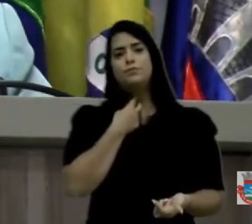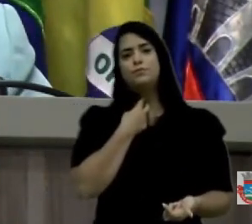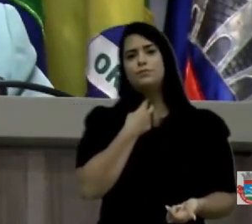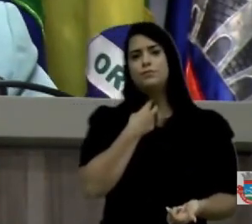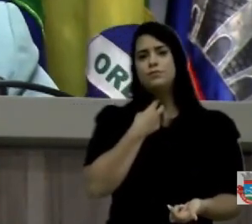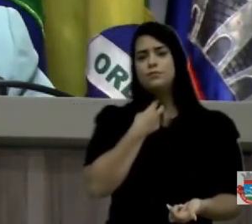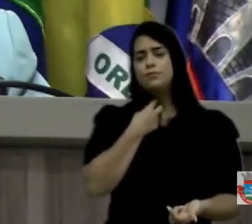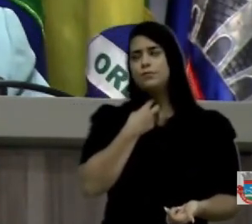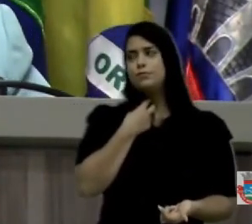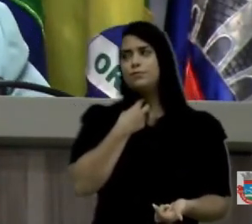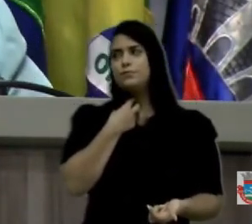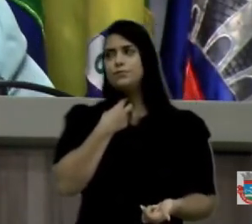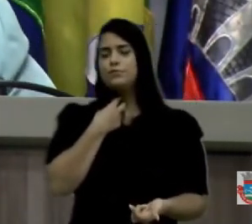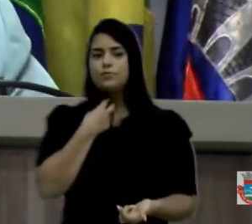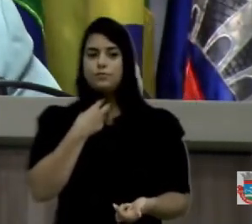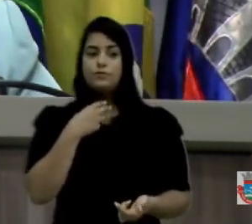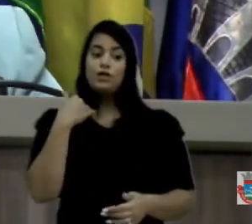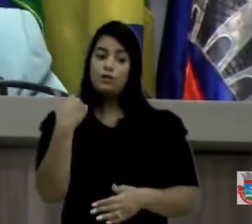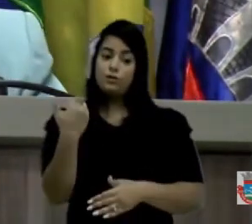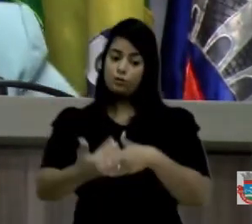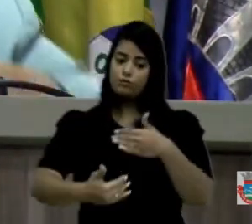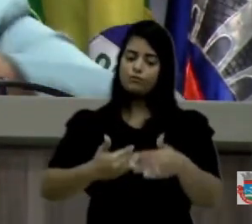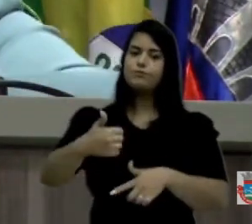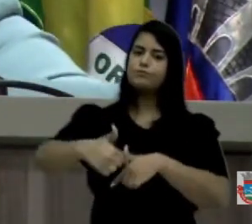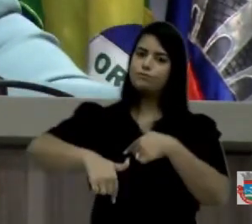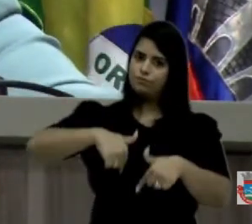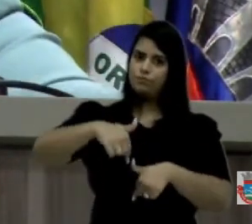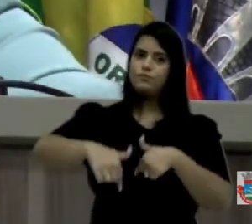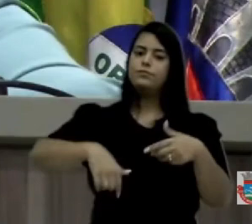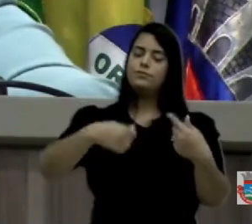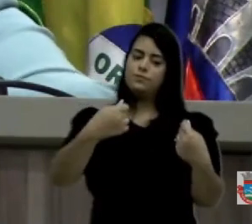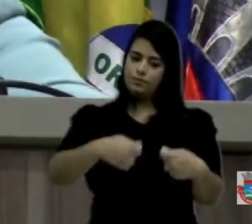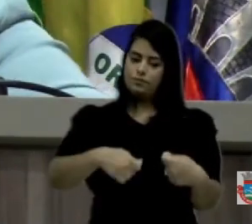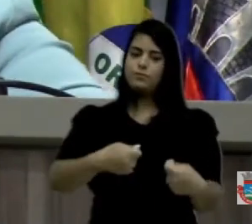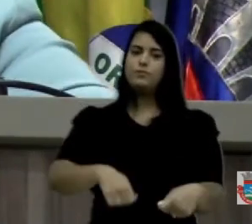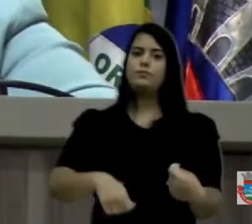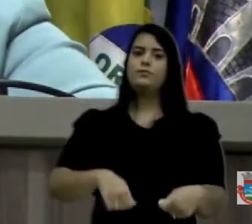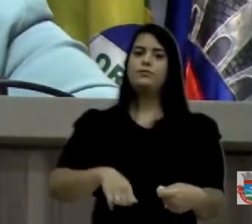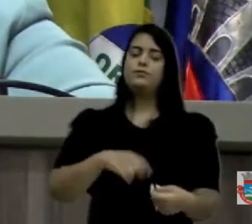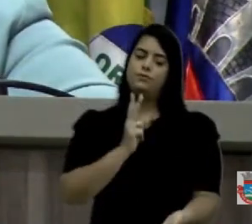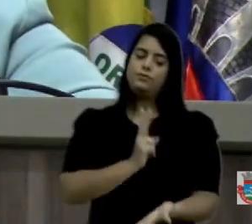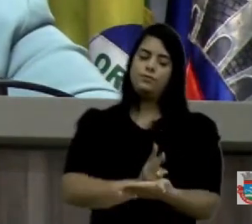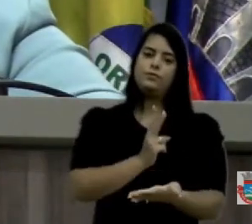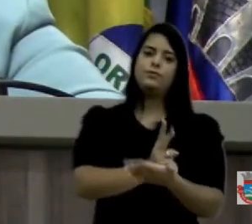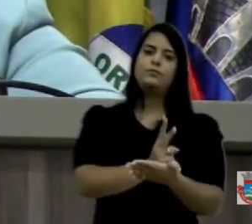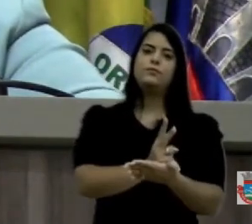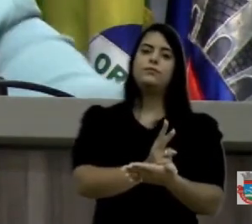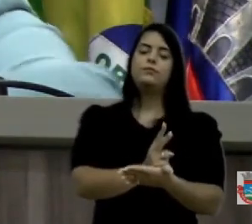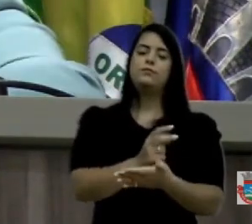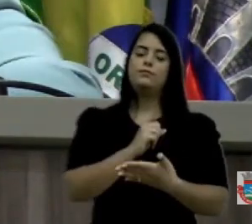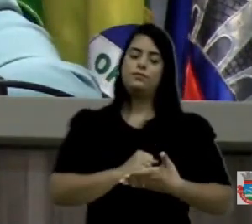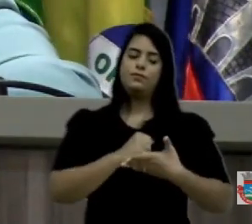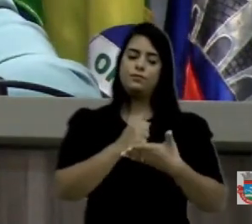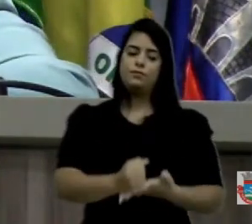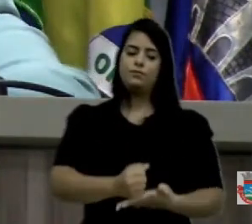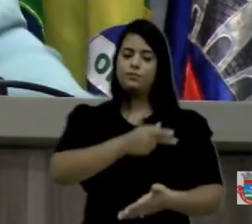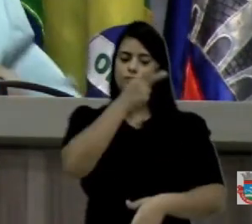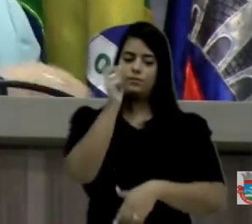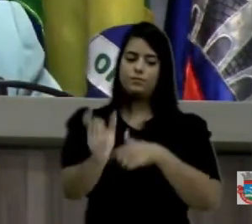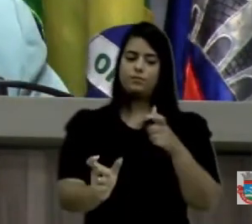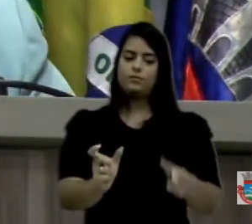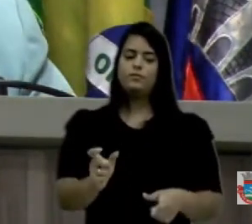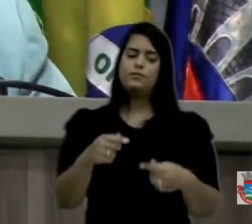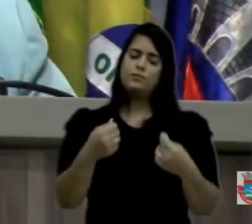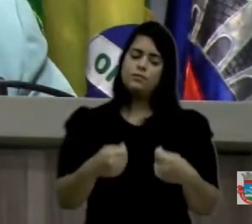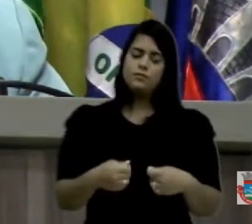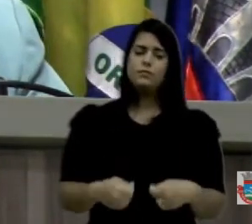desistimos iremos à luta porque temos que lutar cada dia mais para ajudar as pessoas que tanto